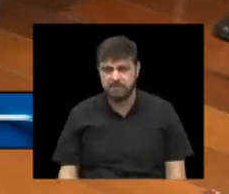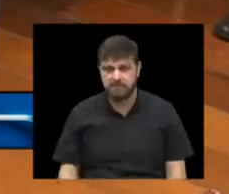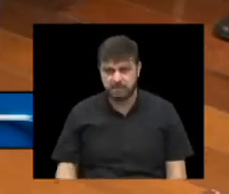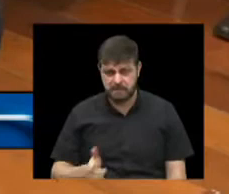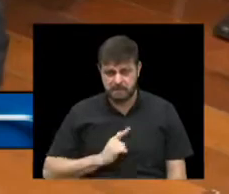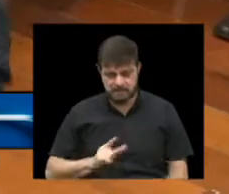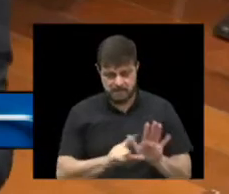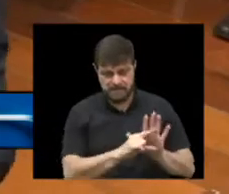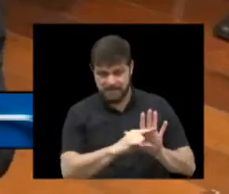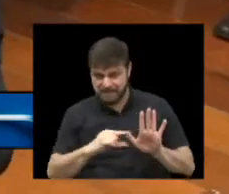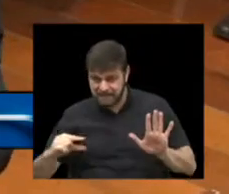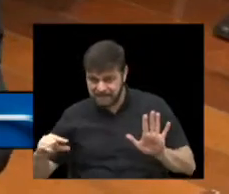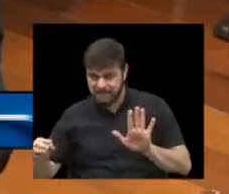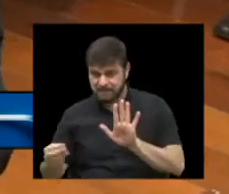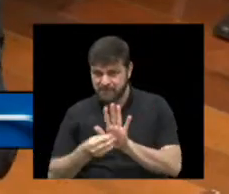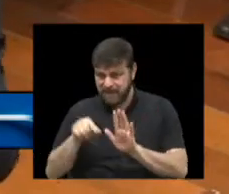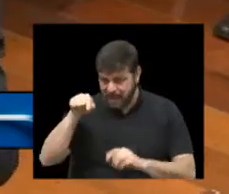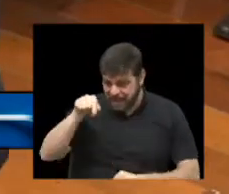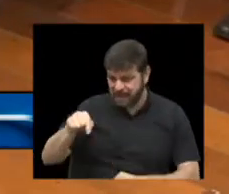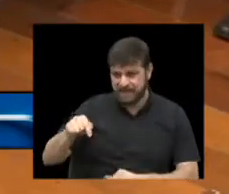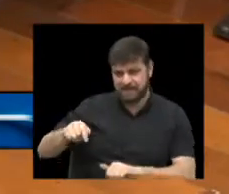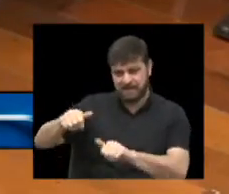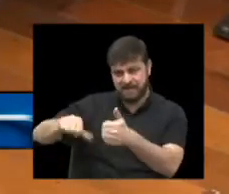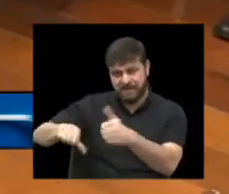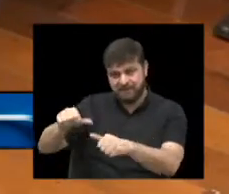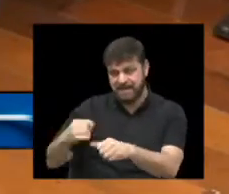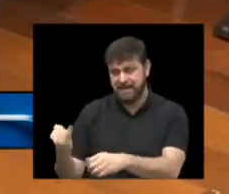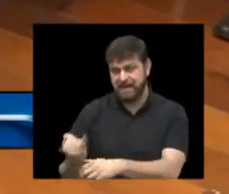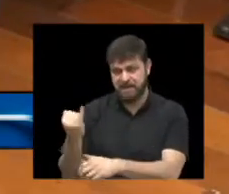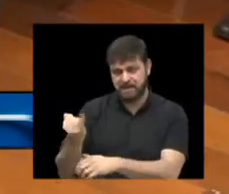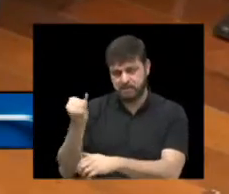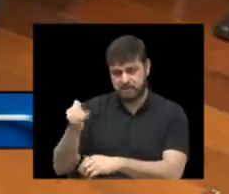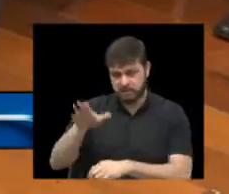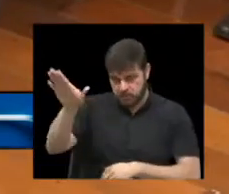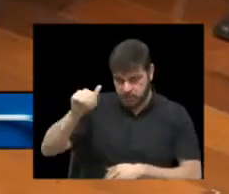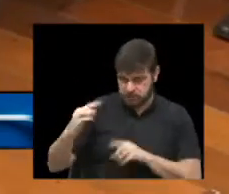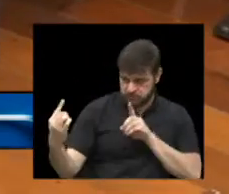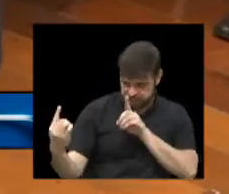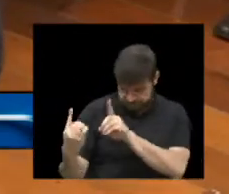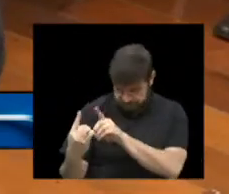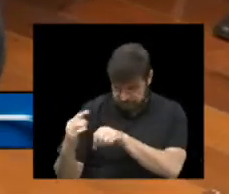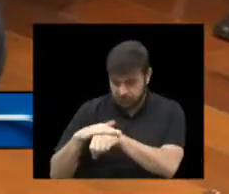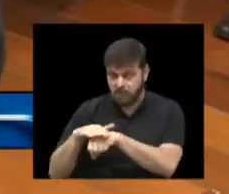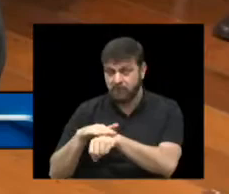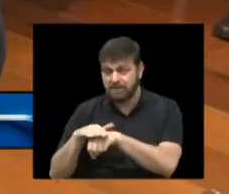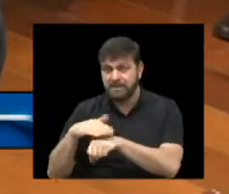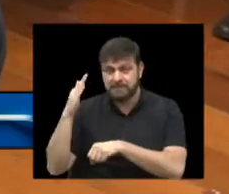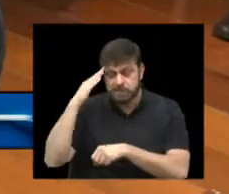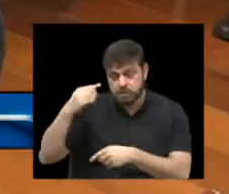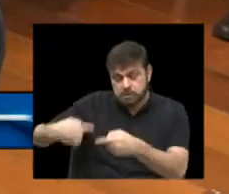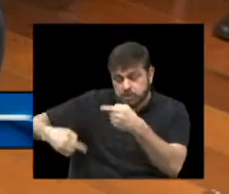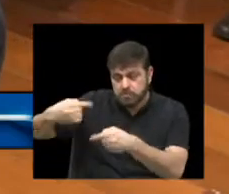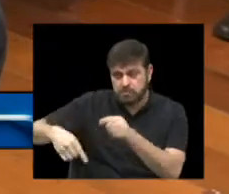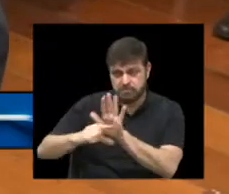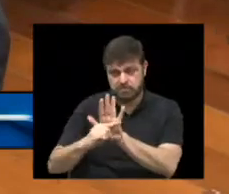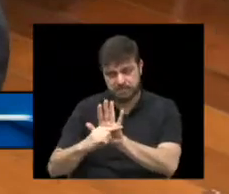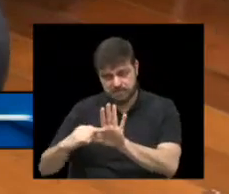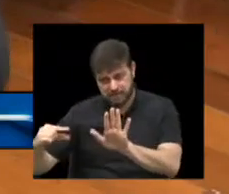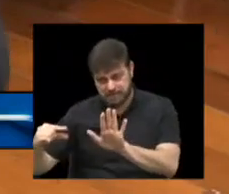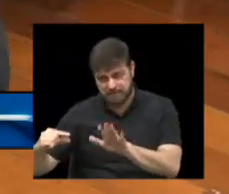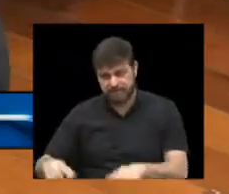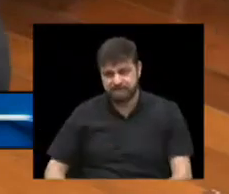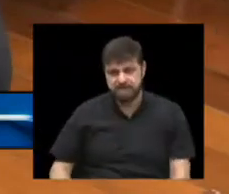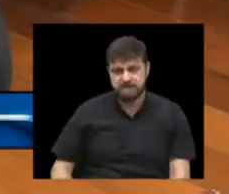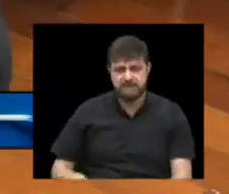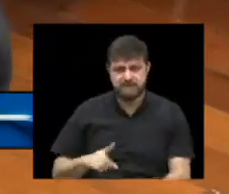colocadas emendas no mérito. A gente até, eu falei até com o senhor, para a gente poder discutir as emendas. E a hora de se